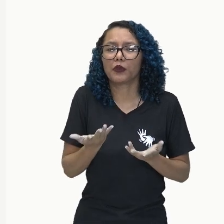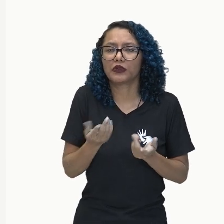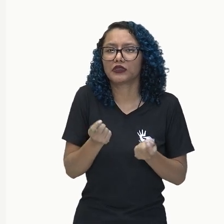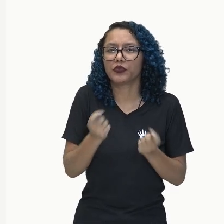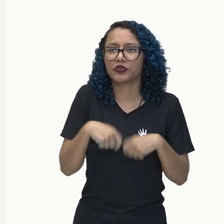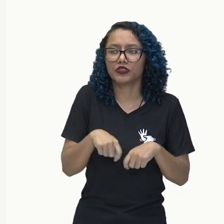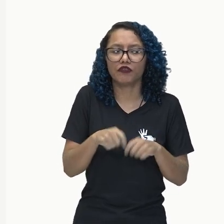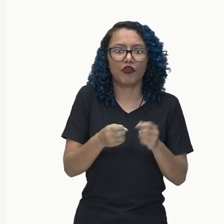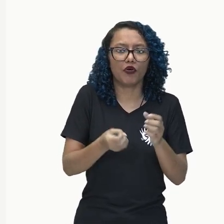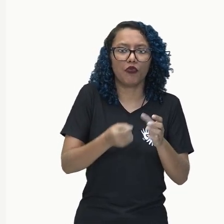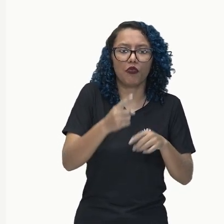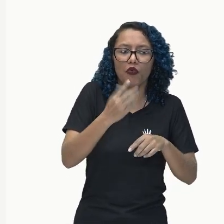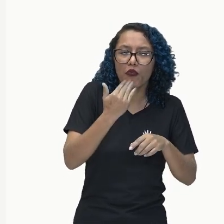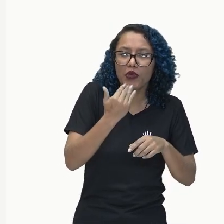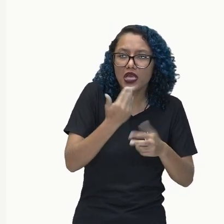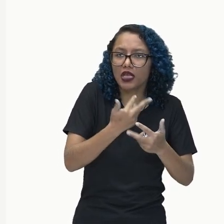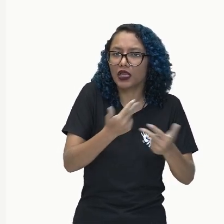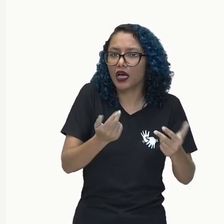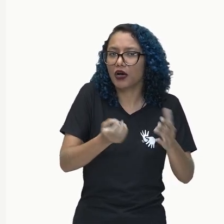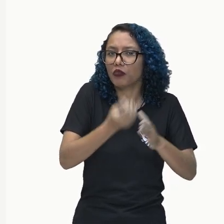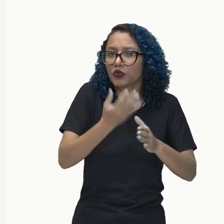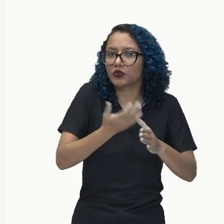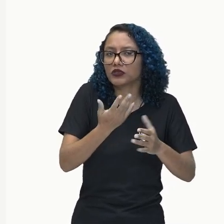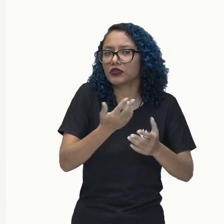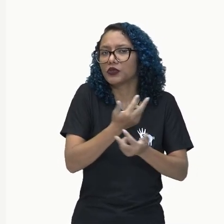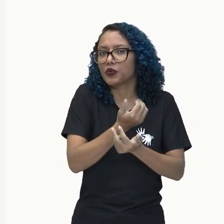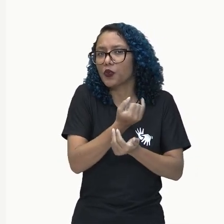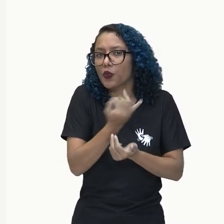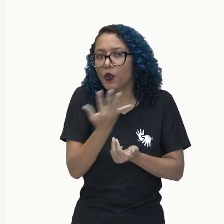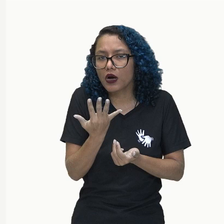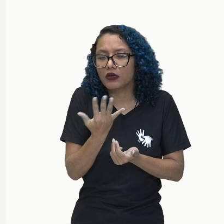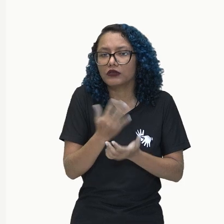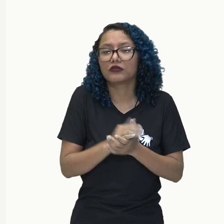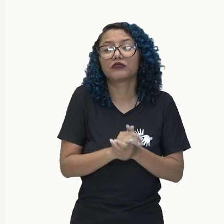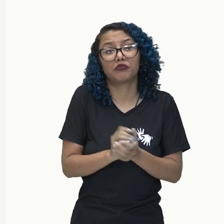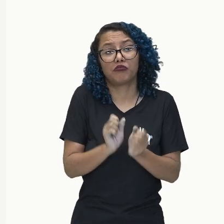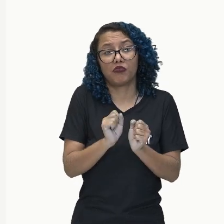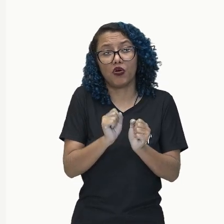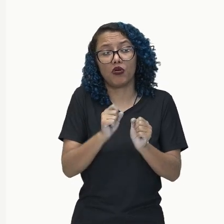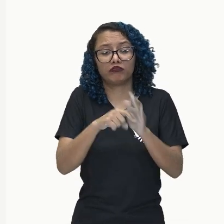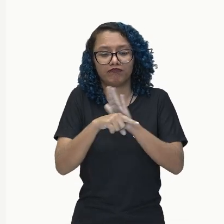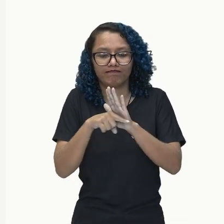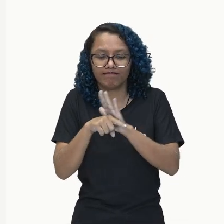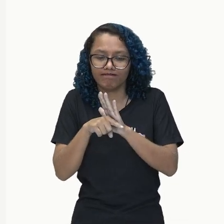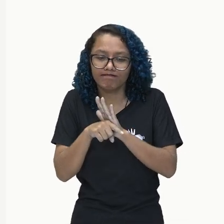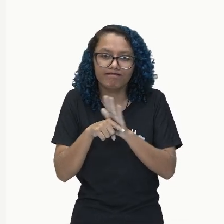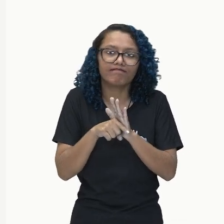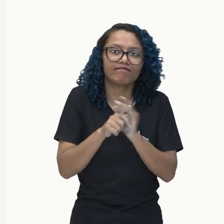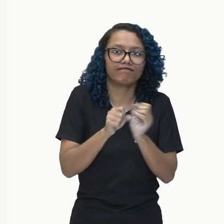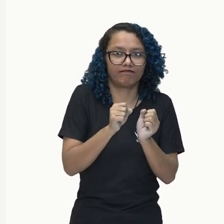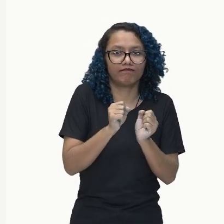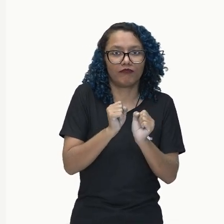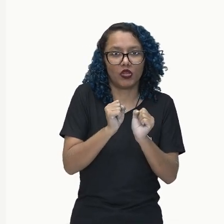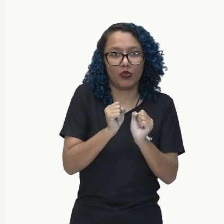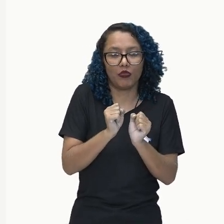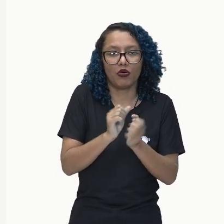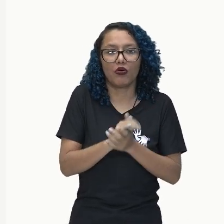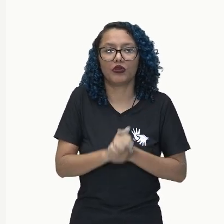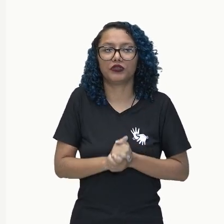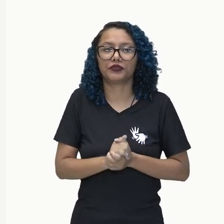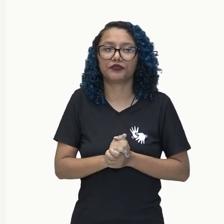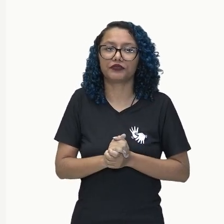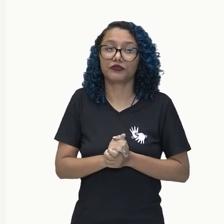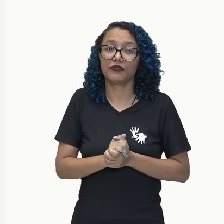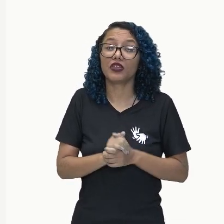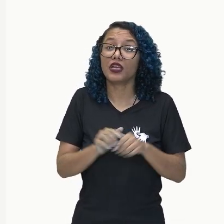nossos alimentos. Podemos fazer pesquisa, isso tudo aí, essas reportagens podem também levantar